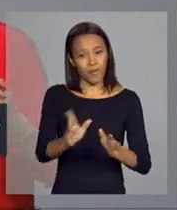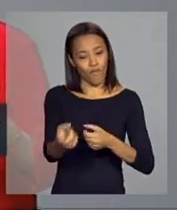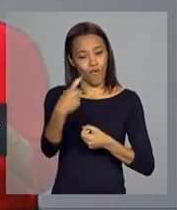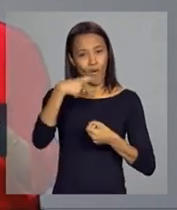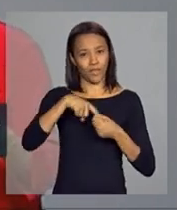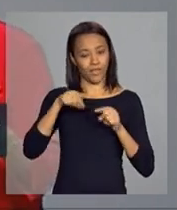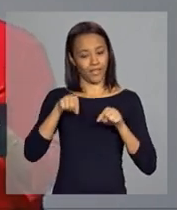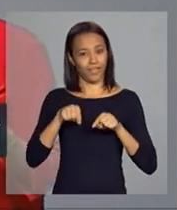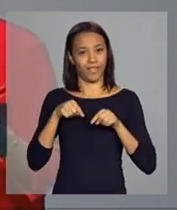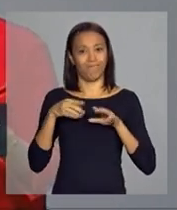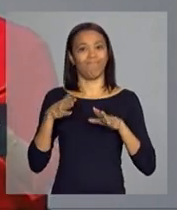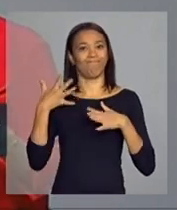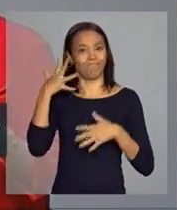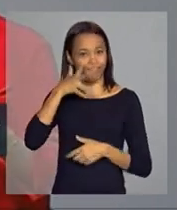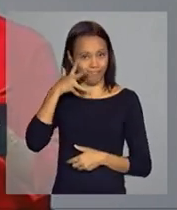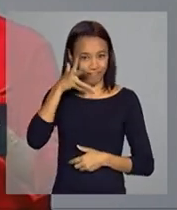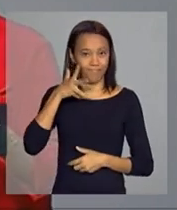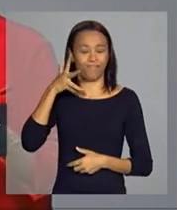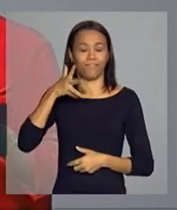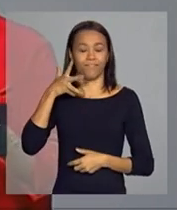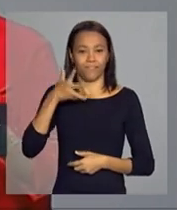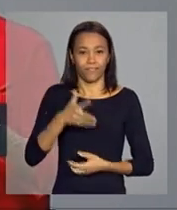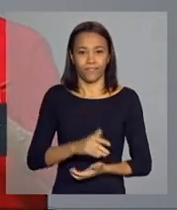à nossa conversa.